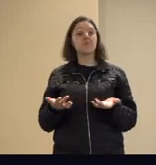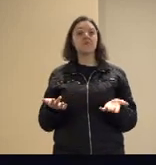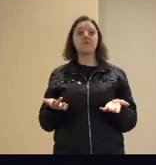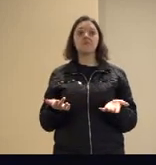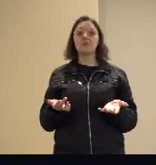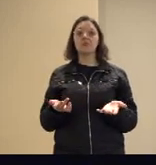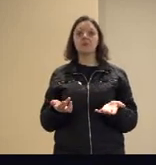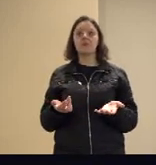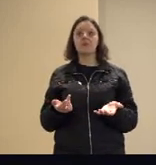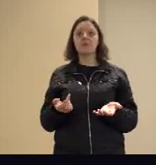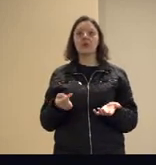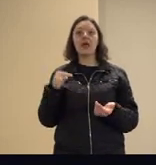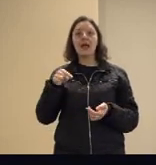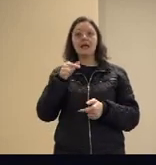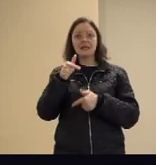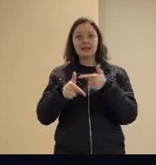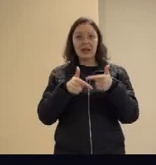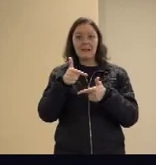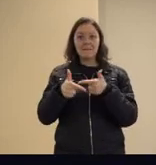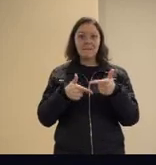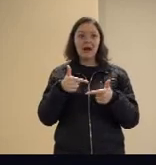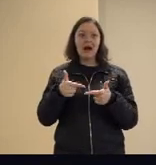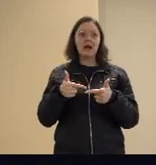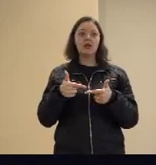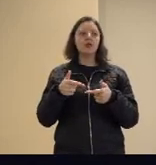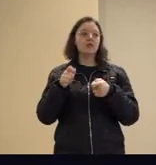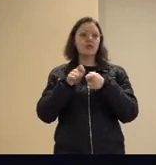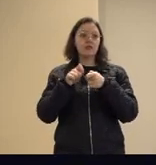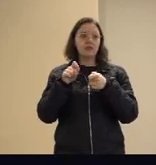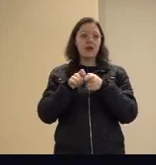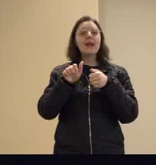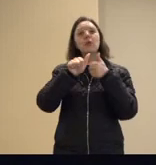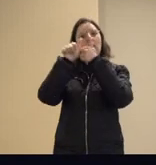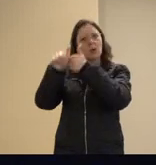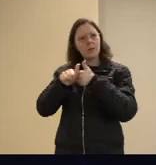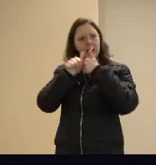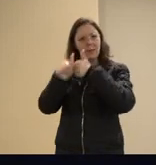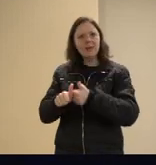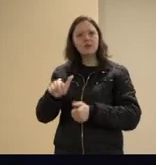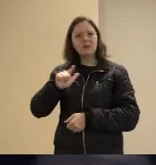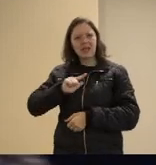Esse trabalho, esta ponte foi adequadamente construída?